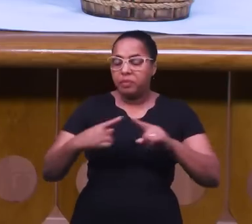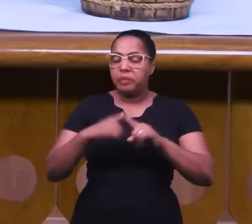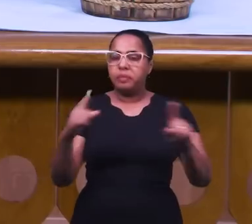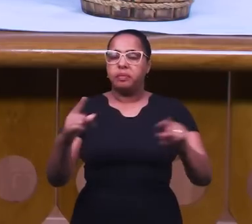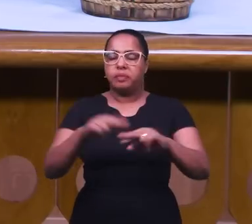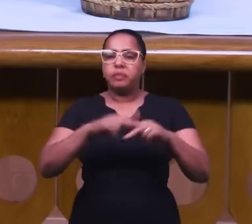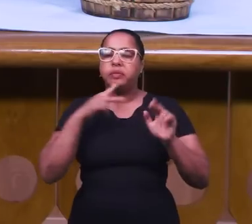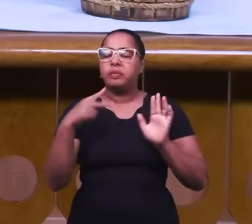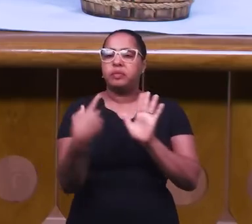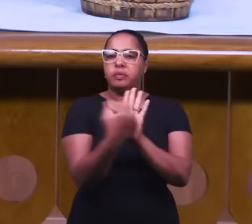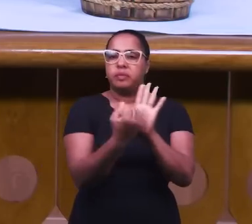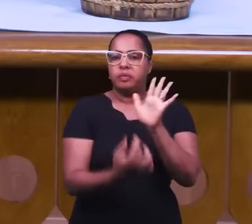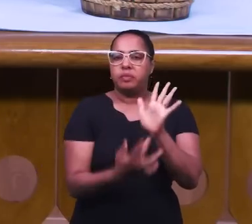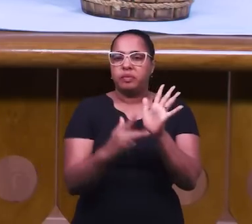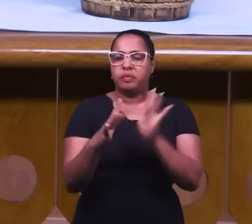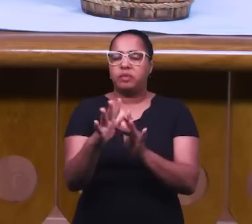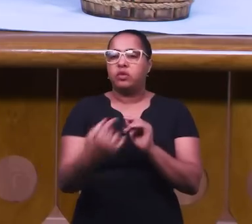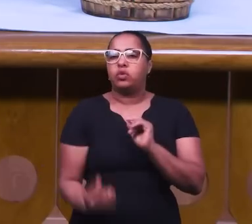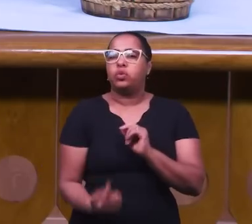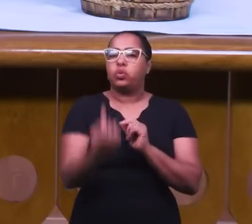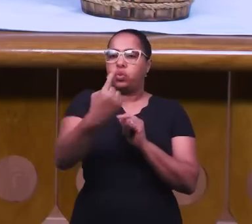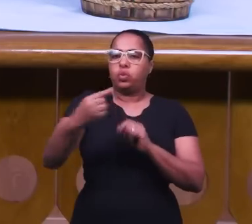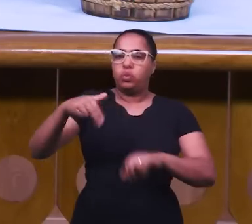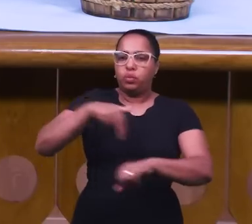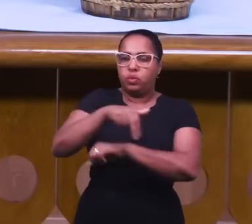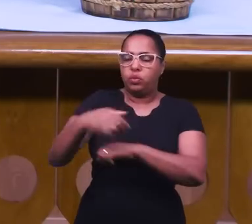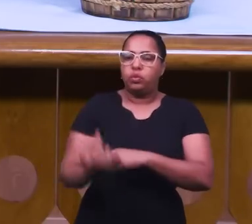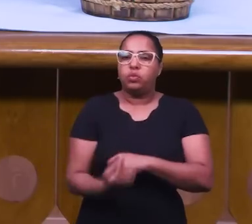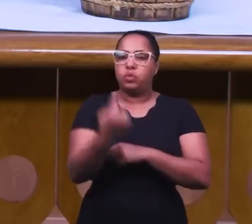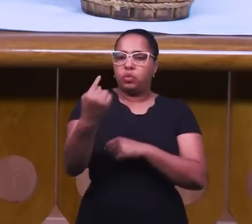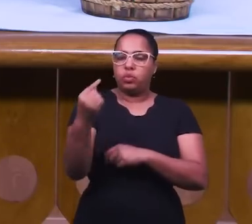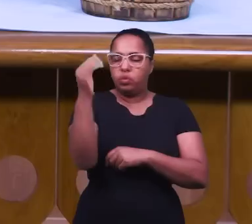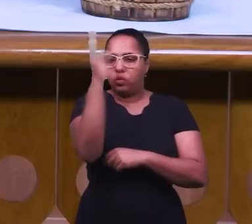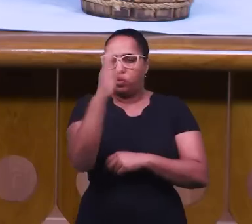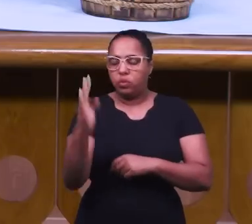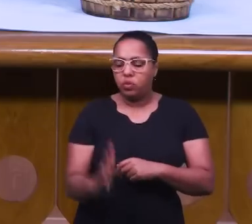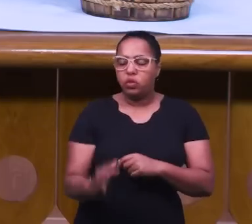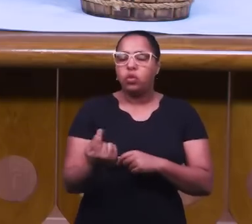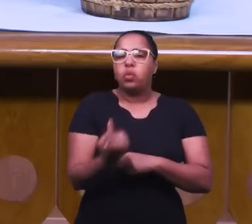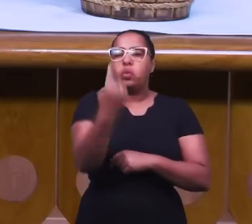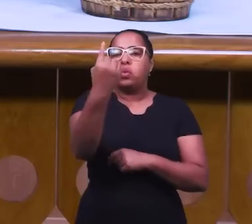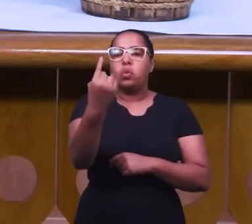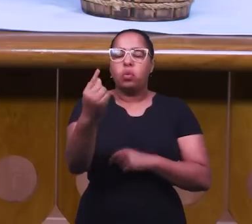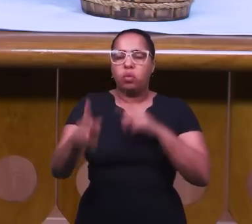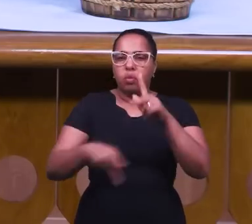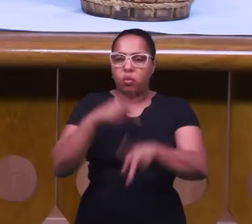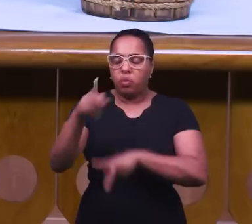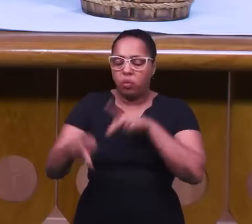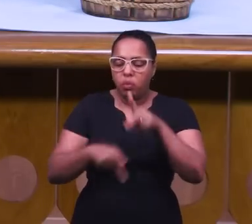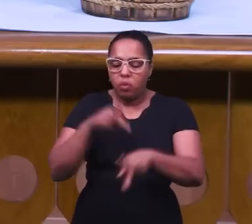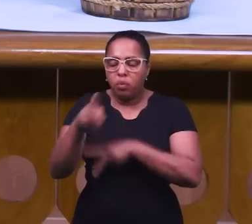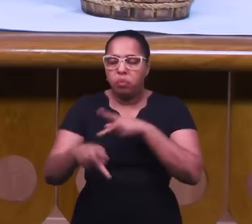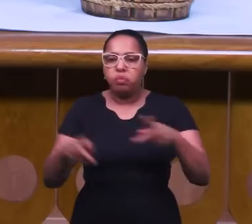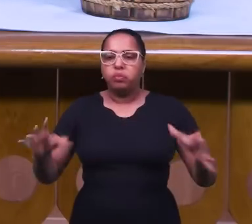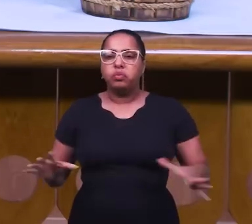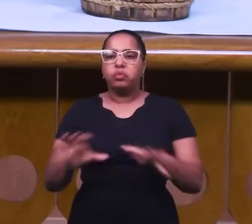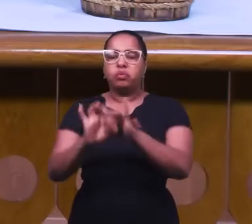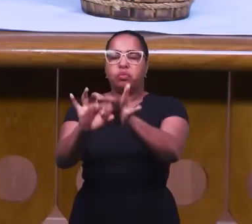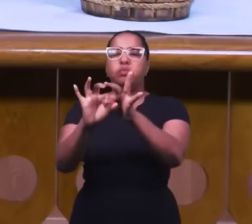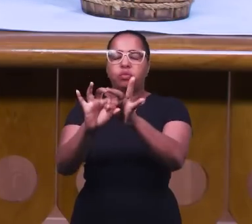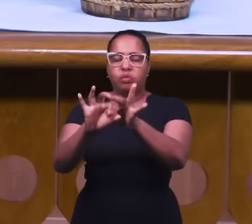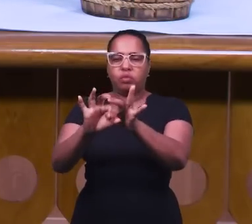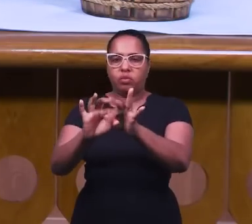Mas pelo sangue de Cristo, nós temos uma só nação, uma só pátria. Nós somos um só povo. Somos unidos por este